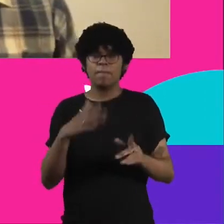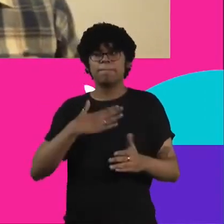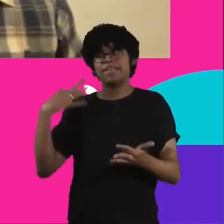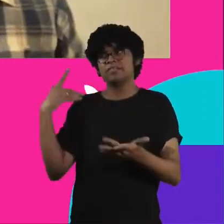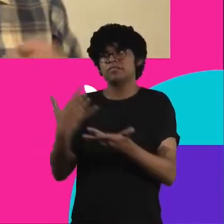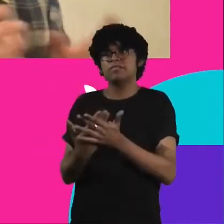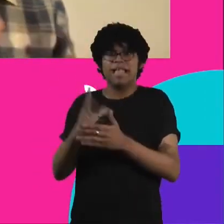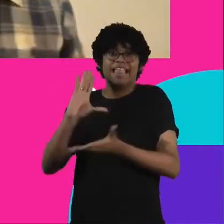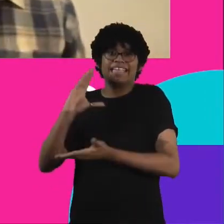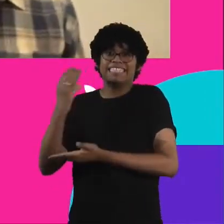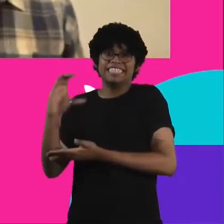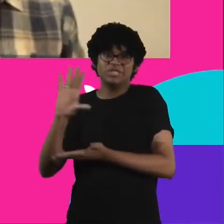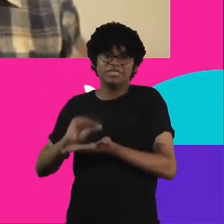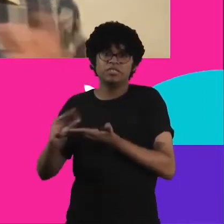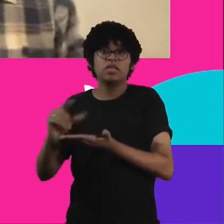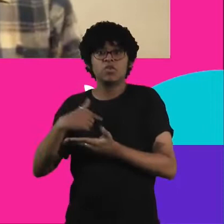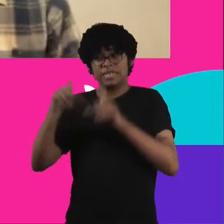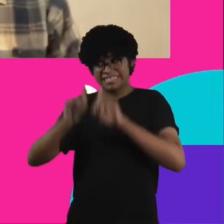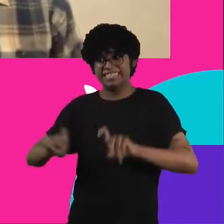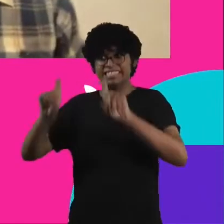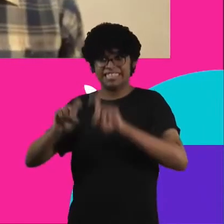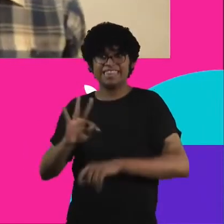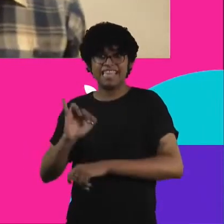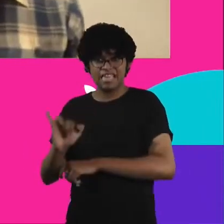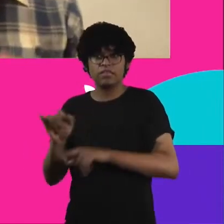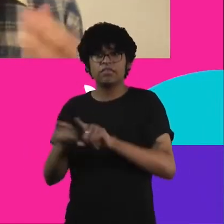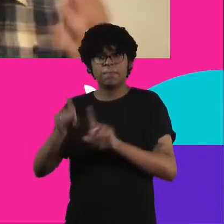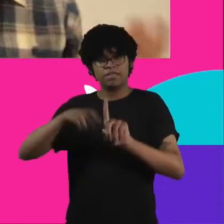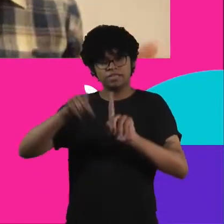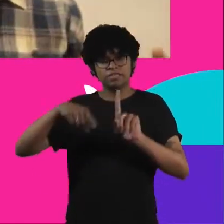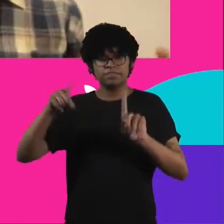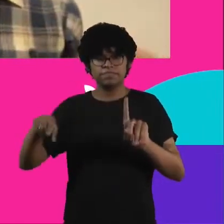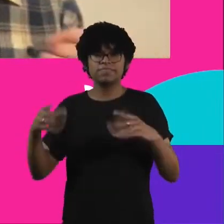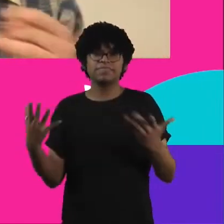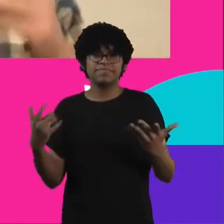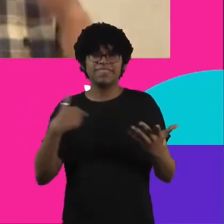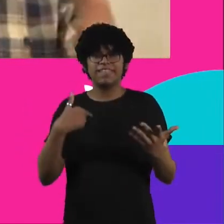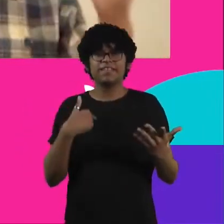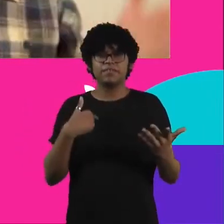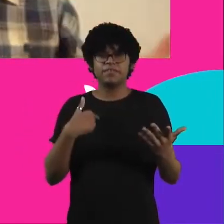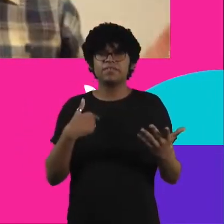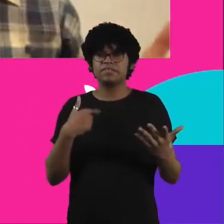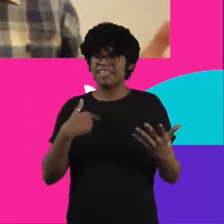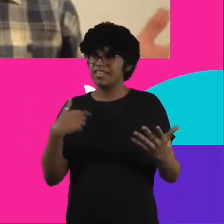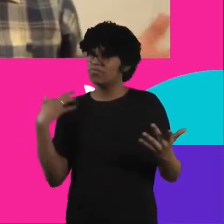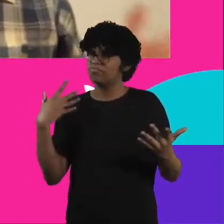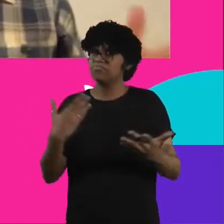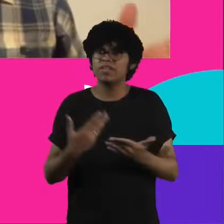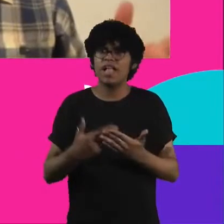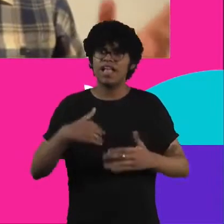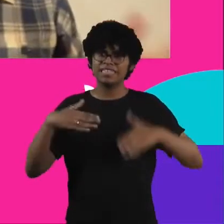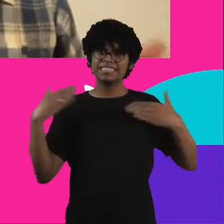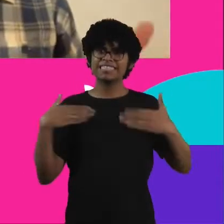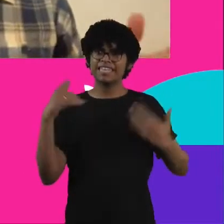jornada dos dados para o bem, começou quando eu estudei ciências da computação,